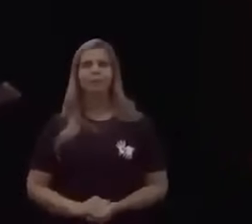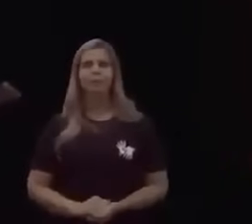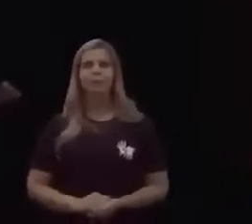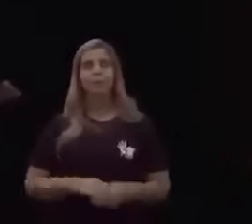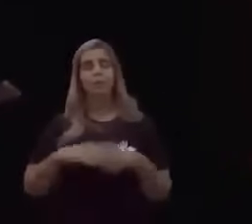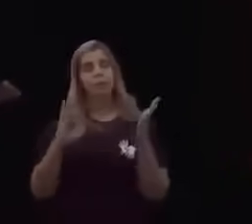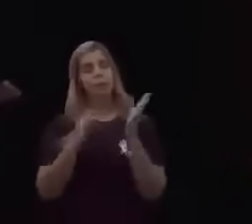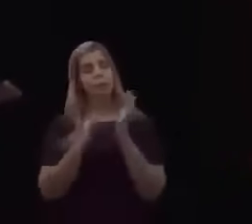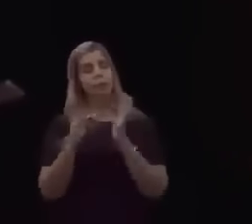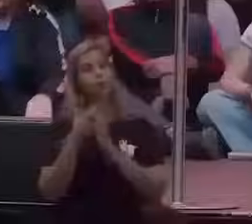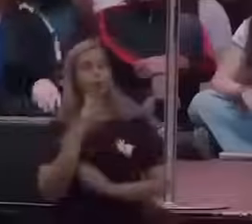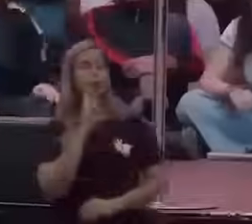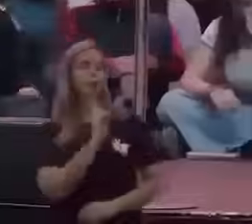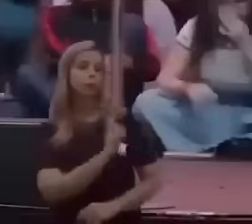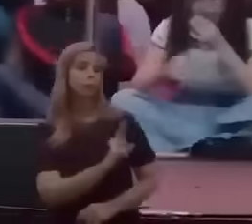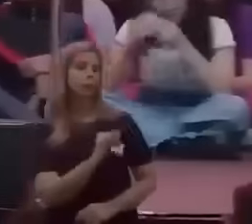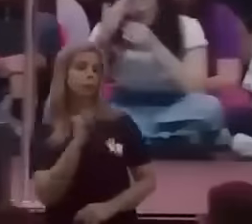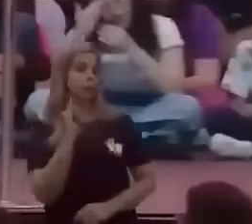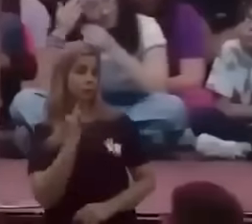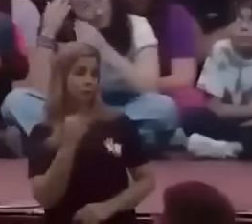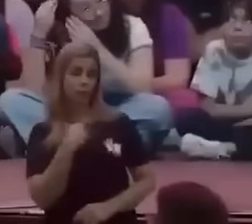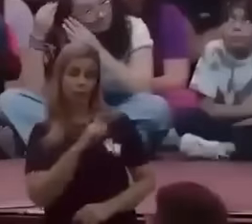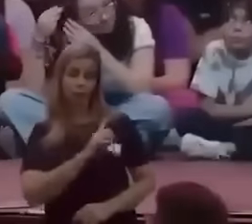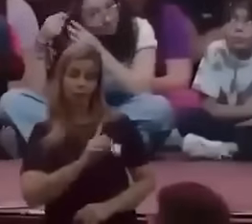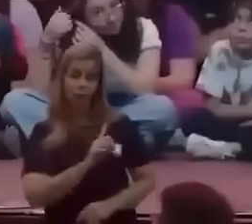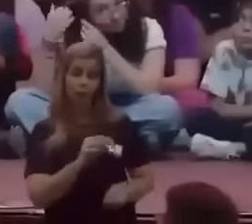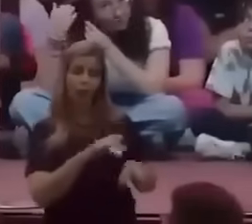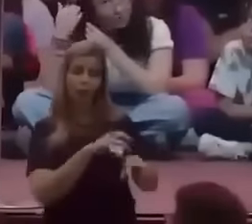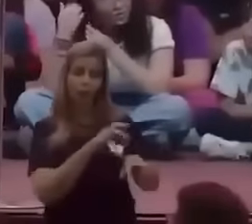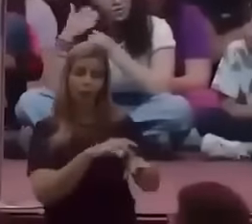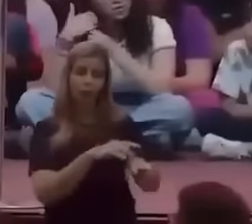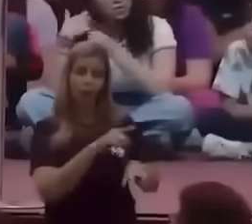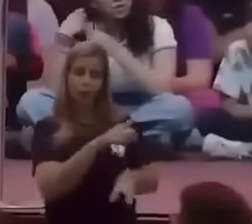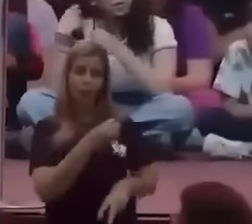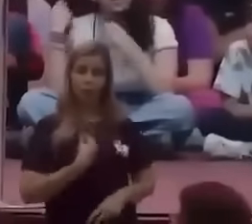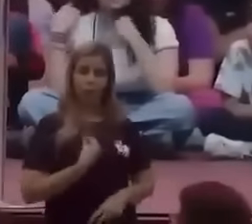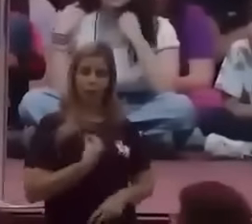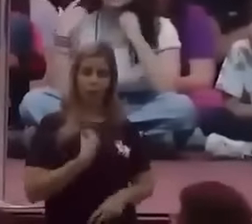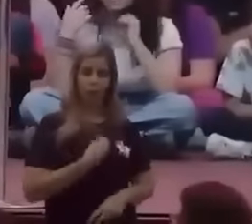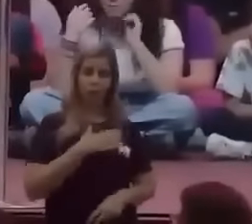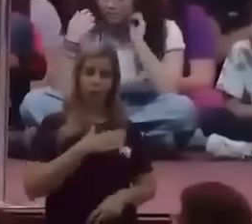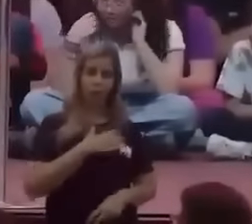E Jesus disse para ele: se eu não te lavar os pés, tu não tens parte comigo.